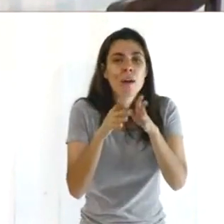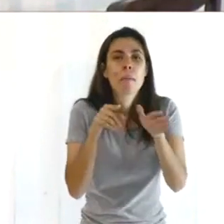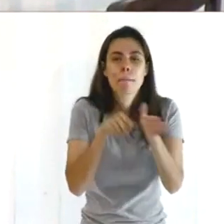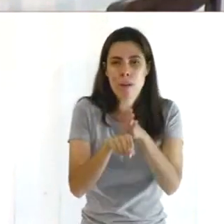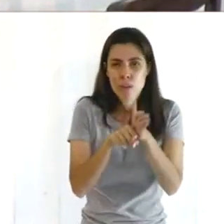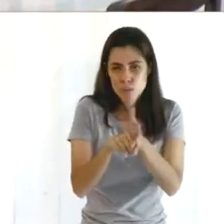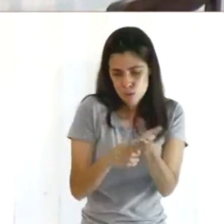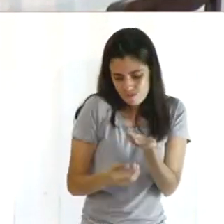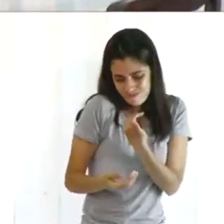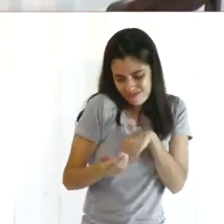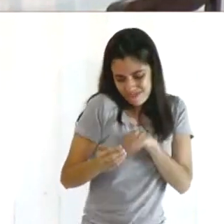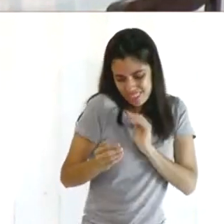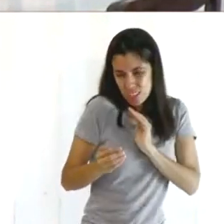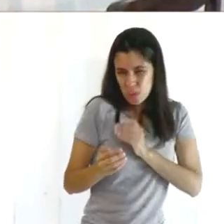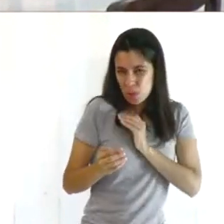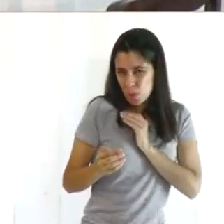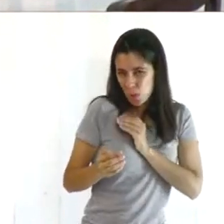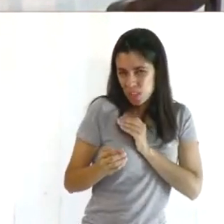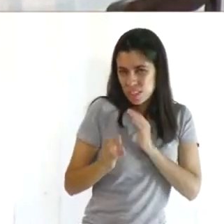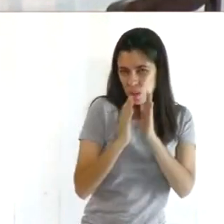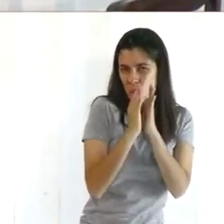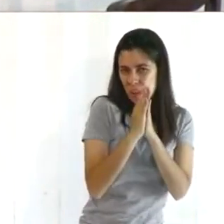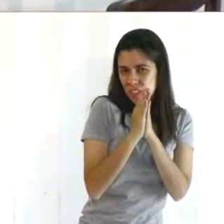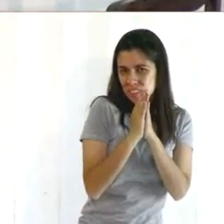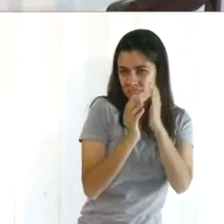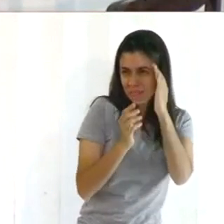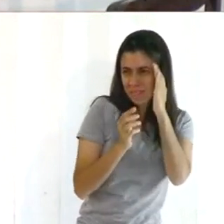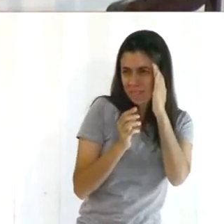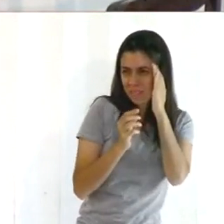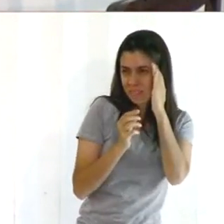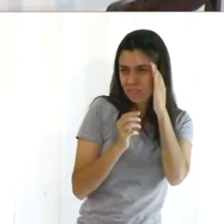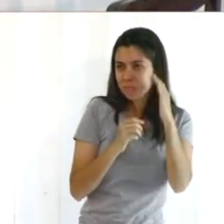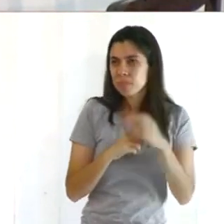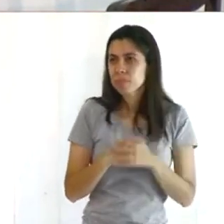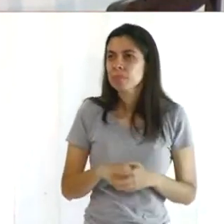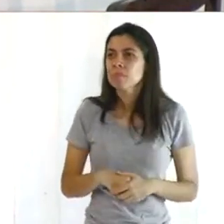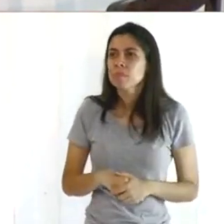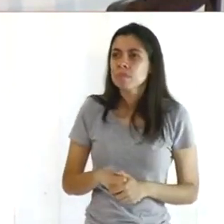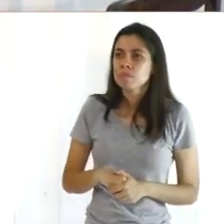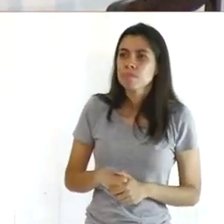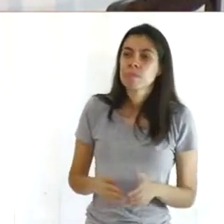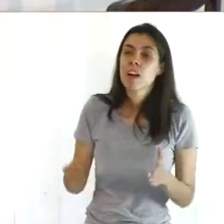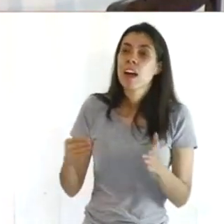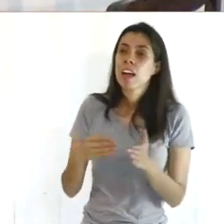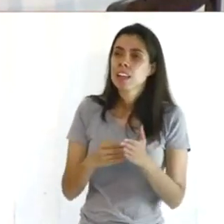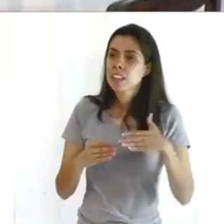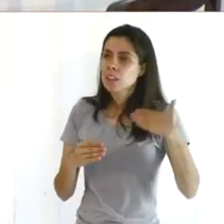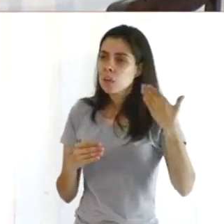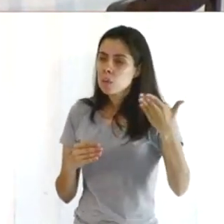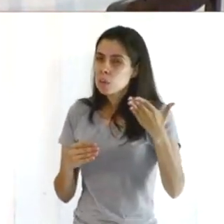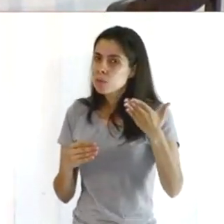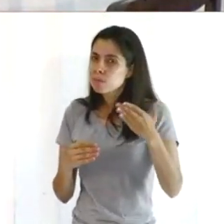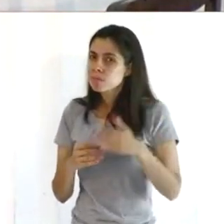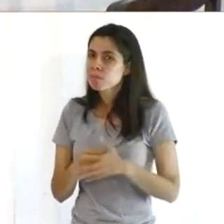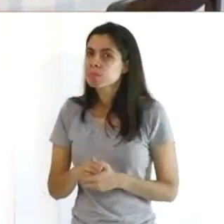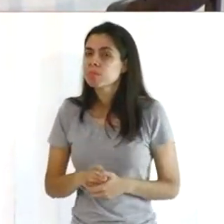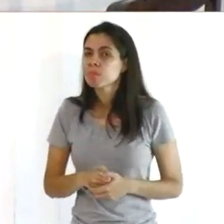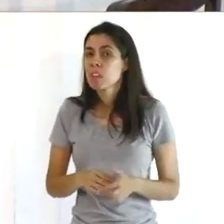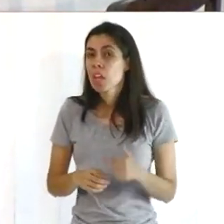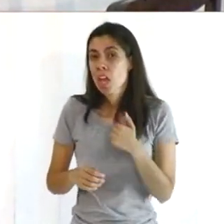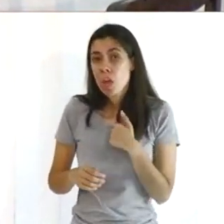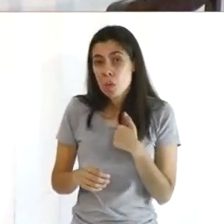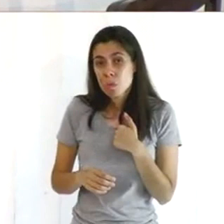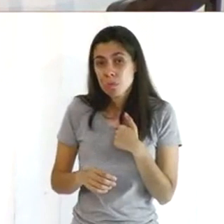Senhor? Até quando eu passarei por esse vale sombrio da morte? Até quando eu